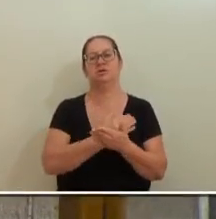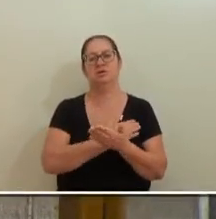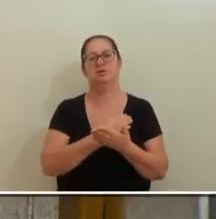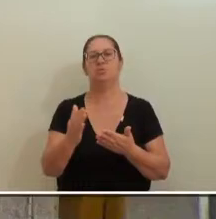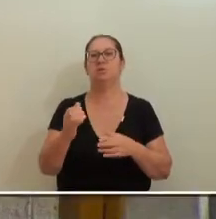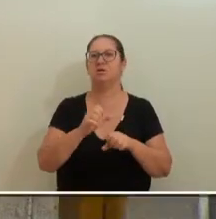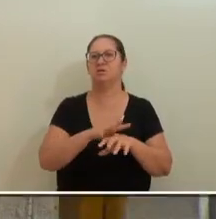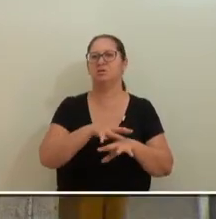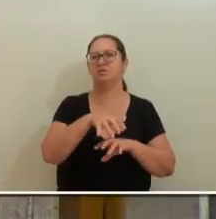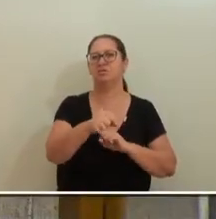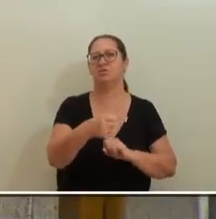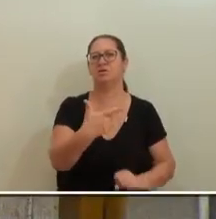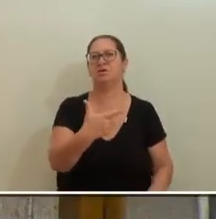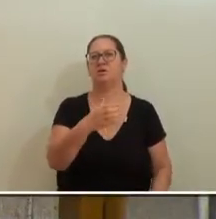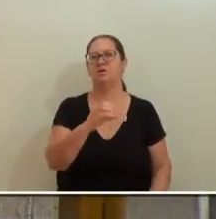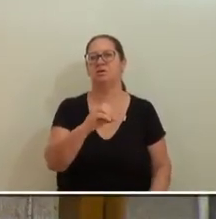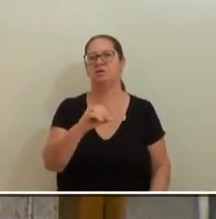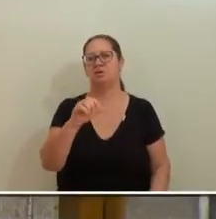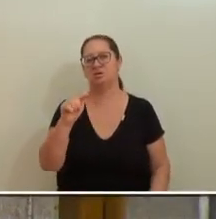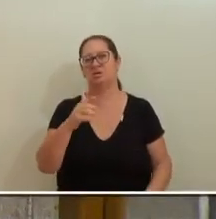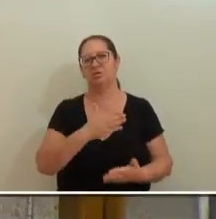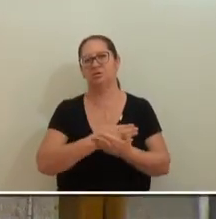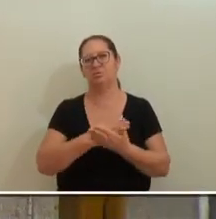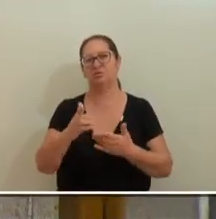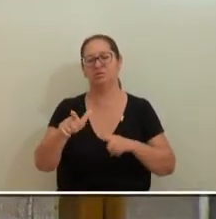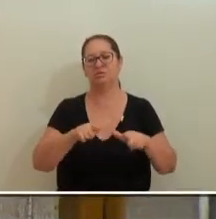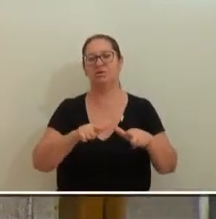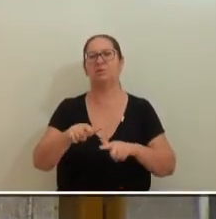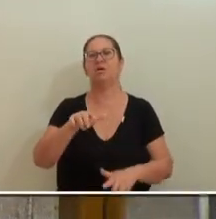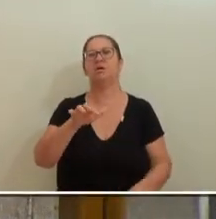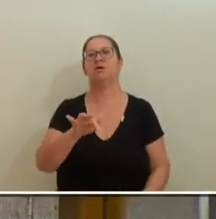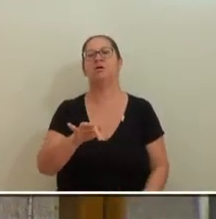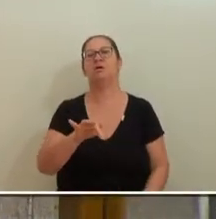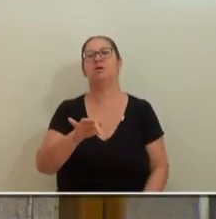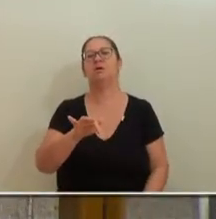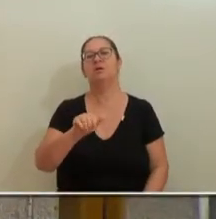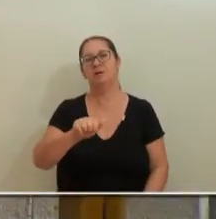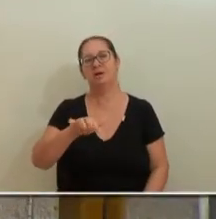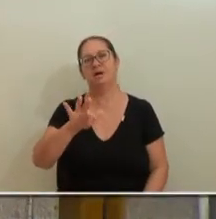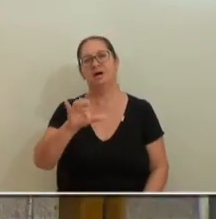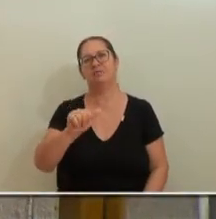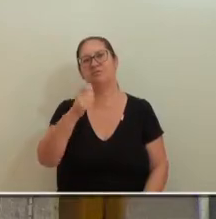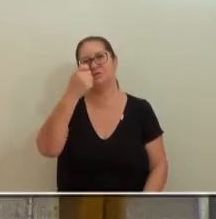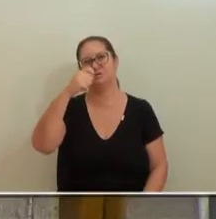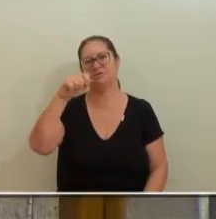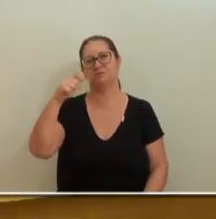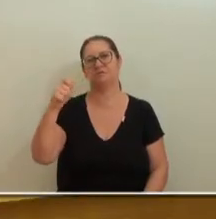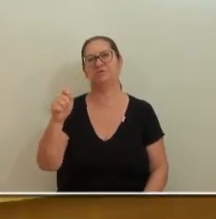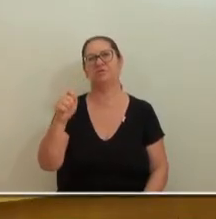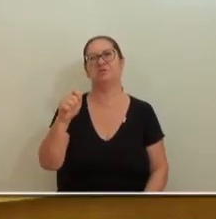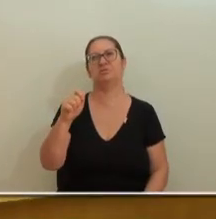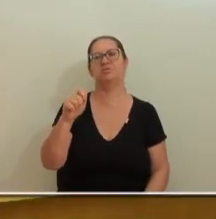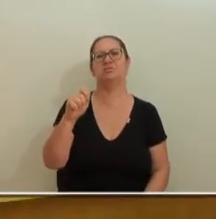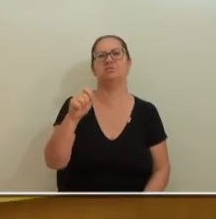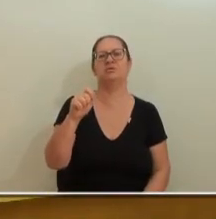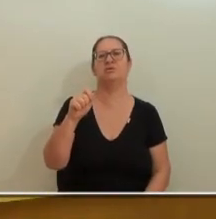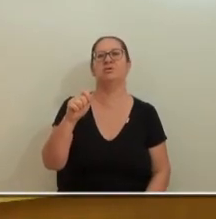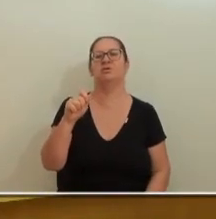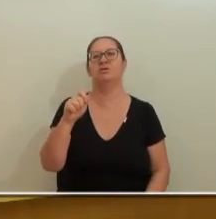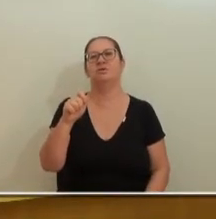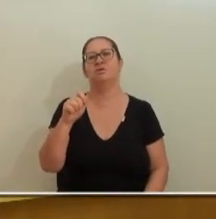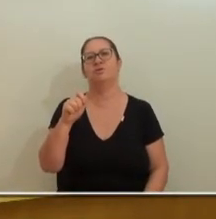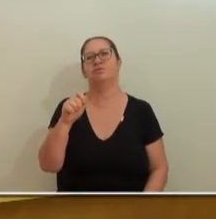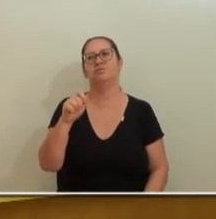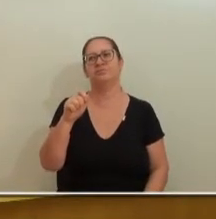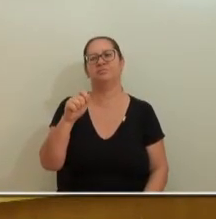formação, lá em 2007, quando eu iniciei um trabalho na AFA, Associação Fraternidade e Aliança, que desenvolve um trabalho para